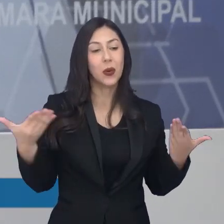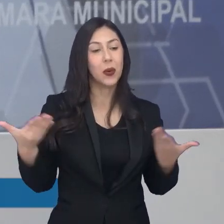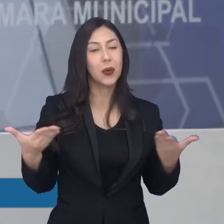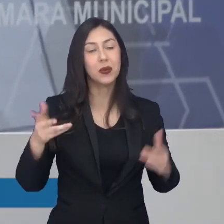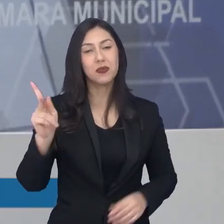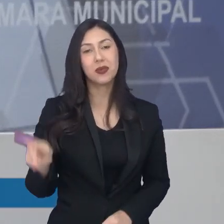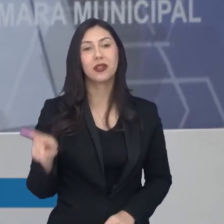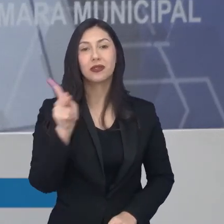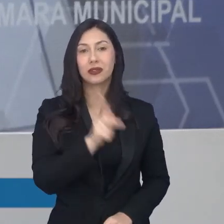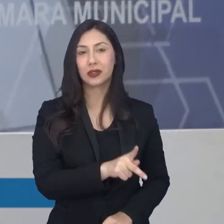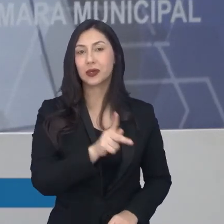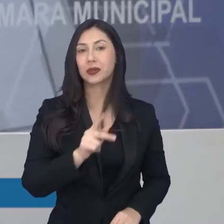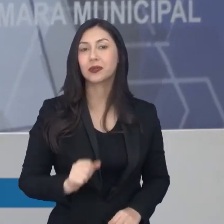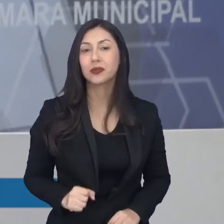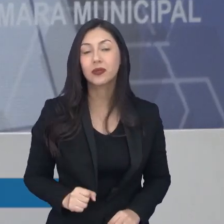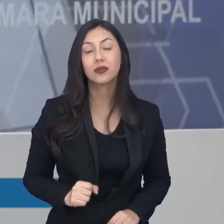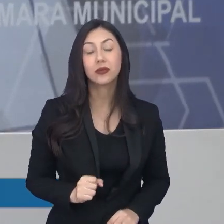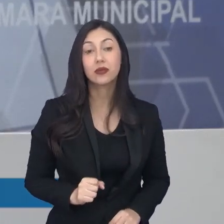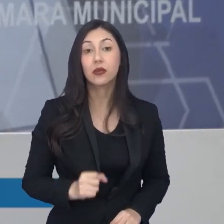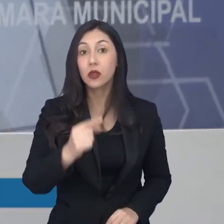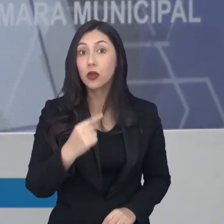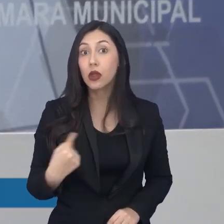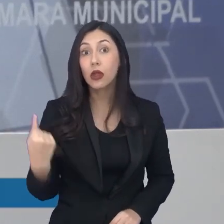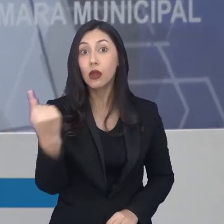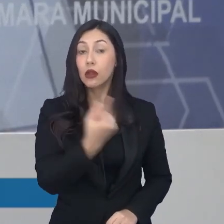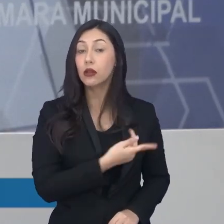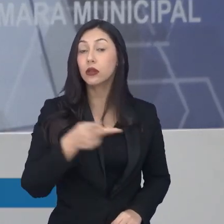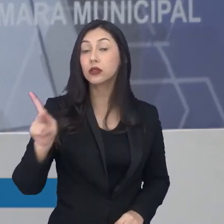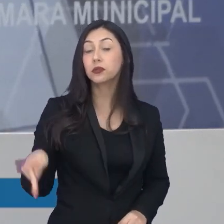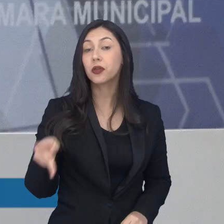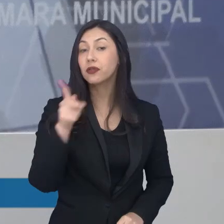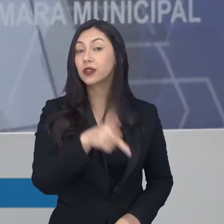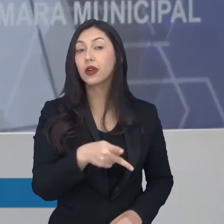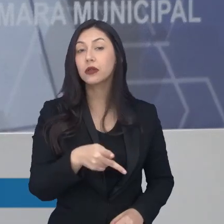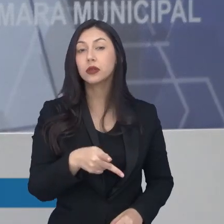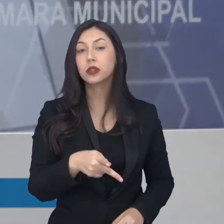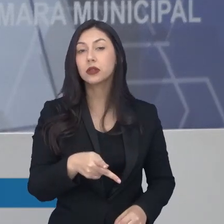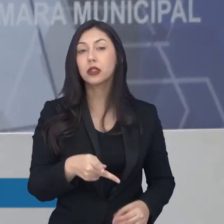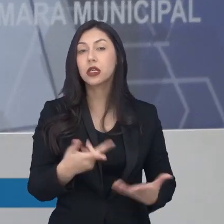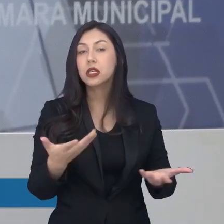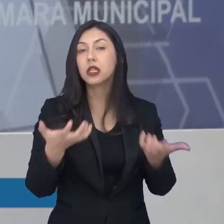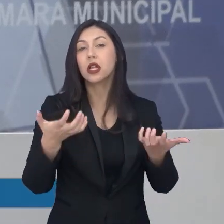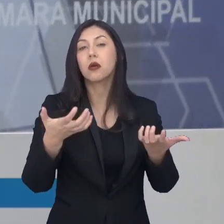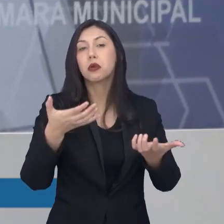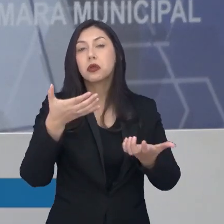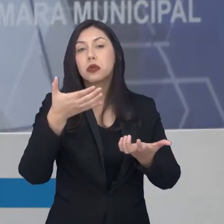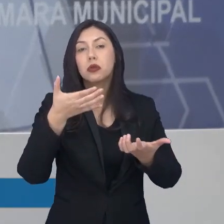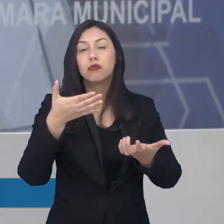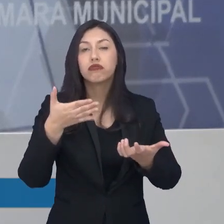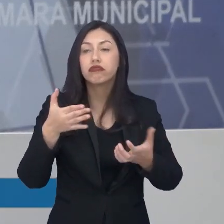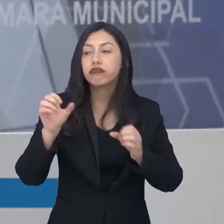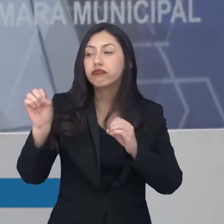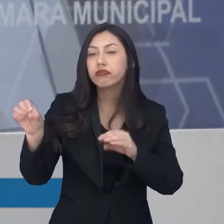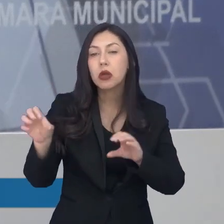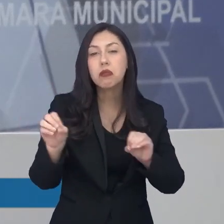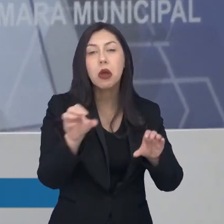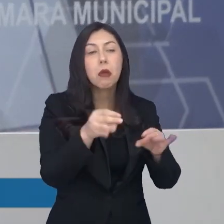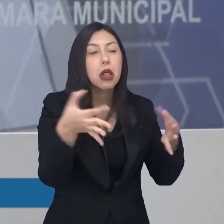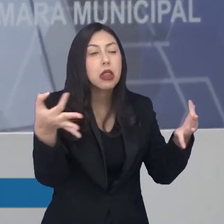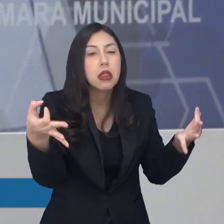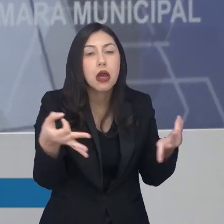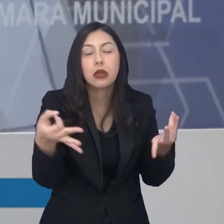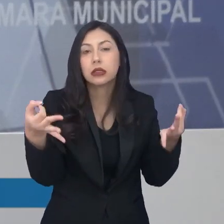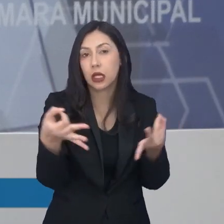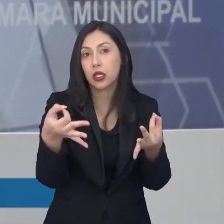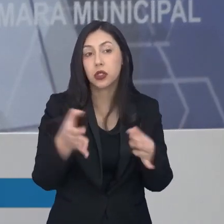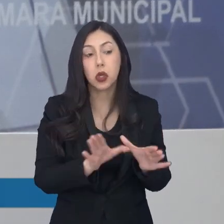professor. Nós, professores, primamos por um curso por excelência. Nosso